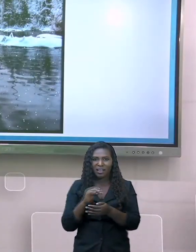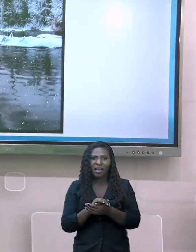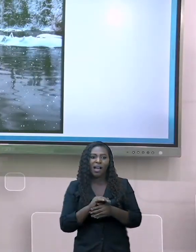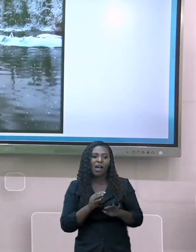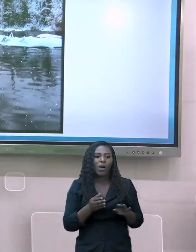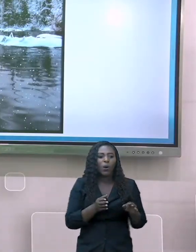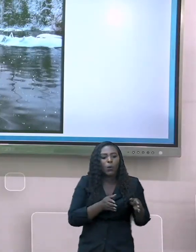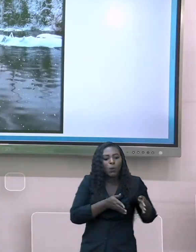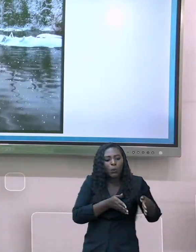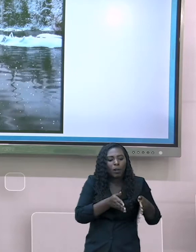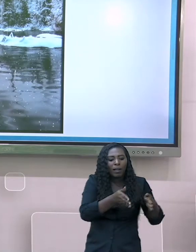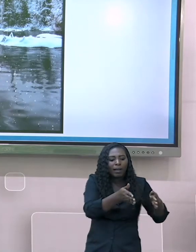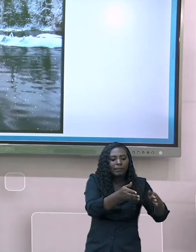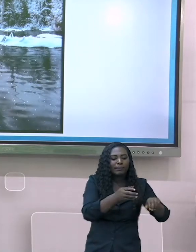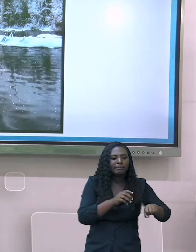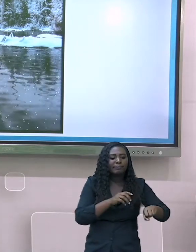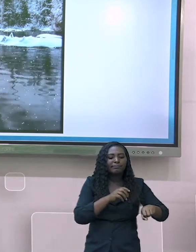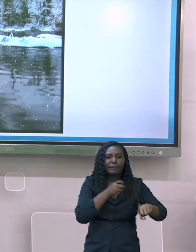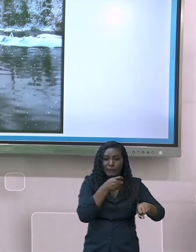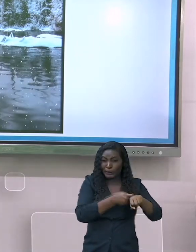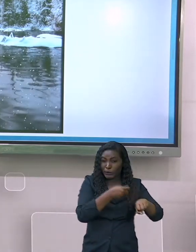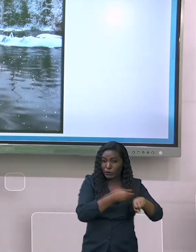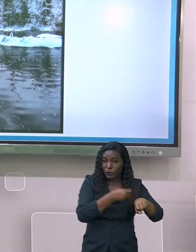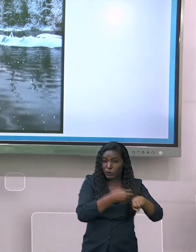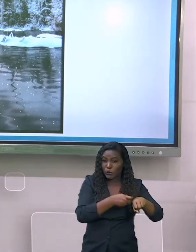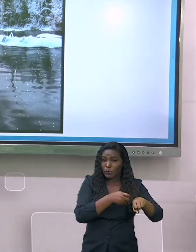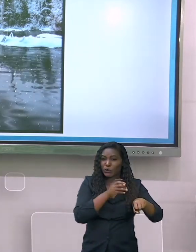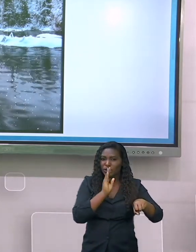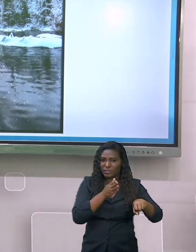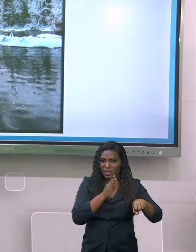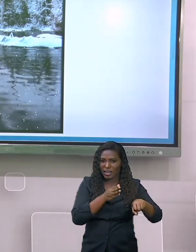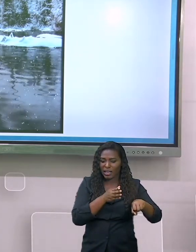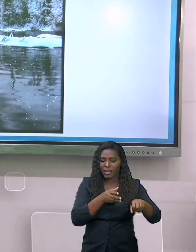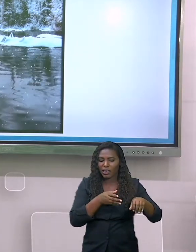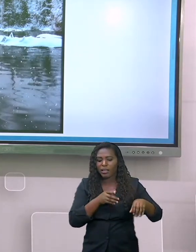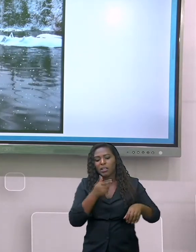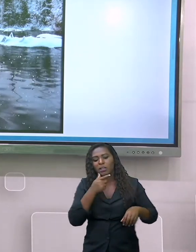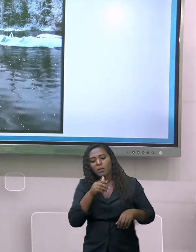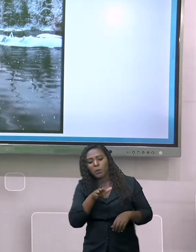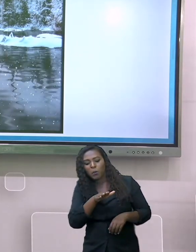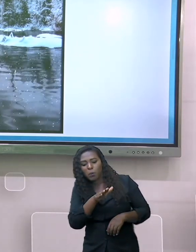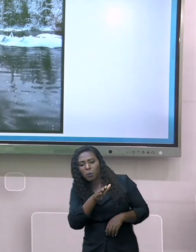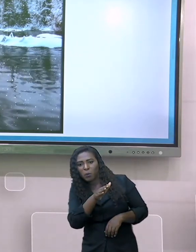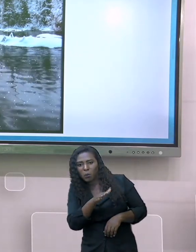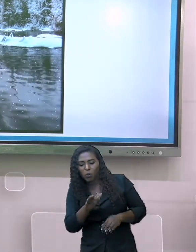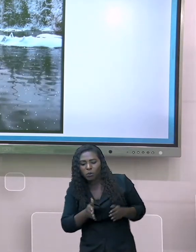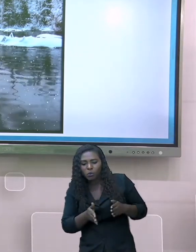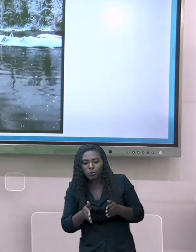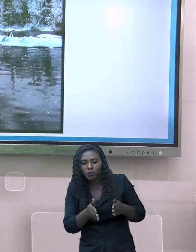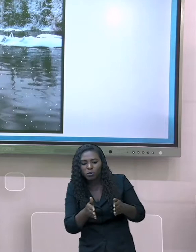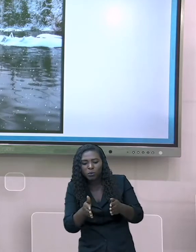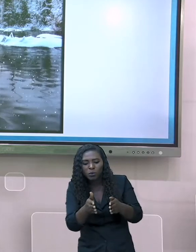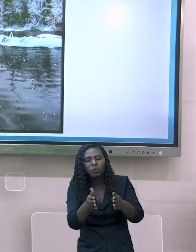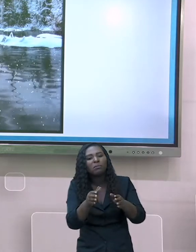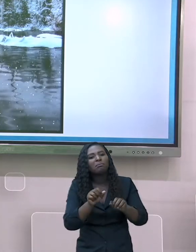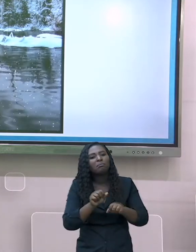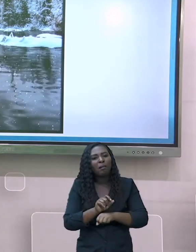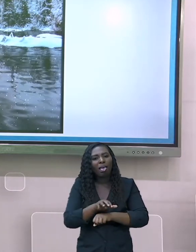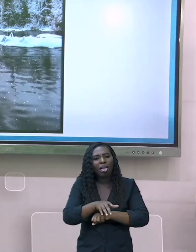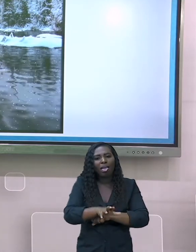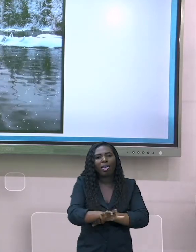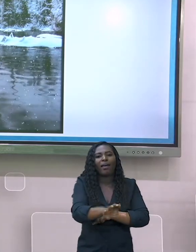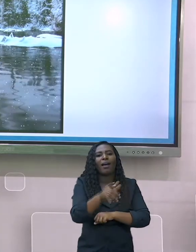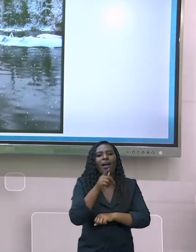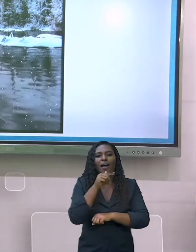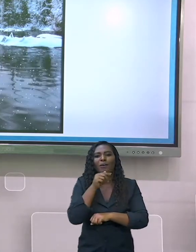Às vezes, eu assisto alguns programas que mostram sobre as estradas no mundo